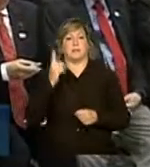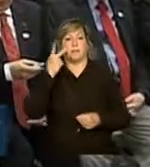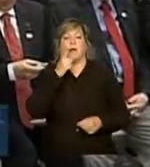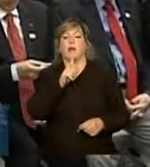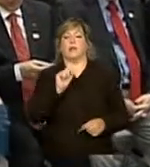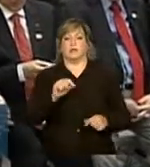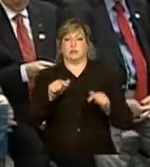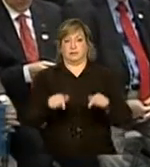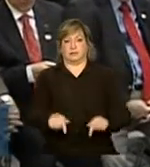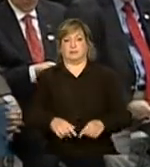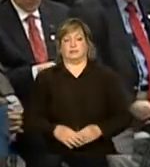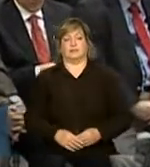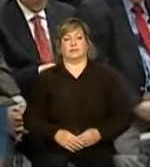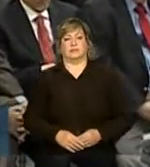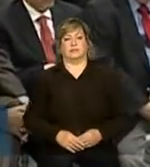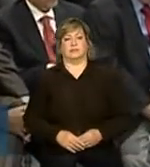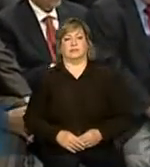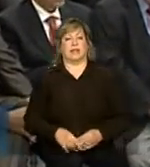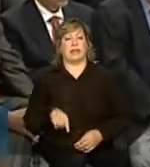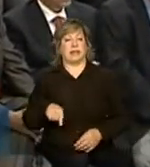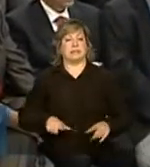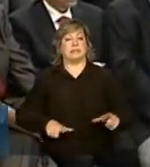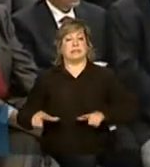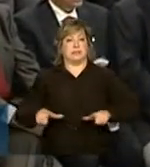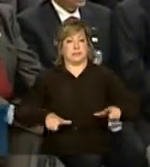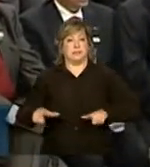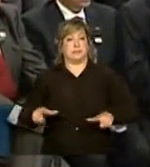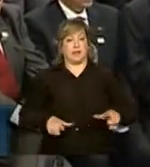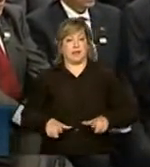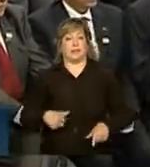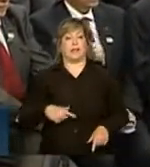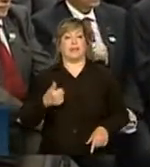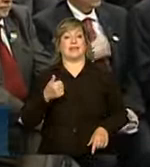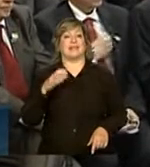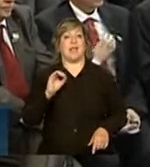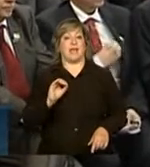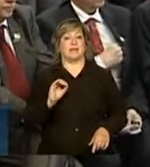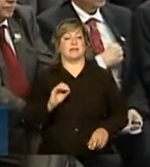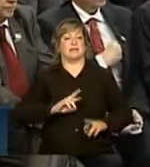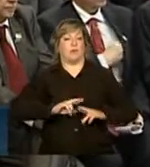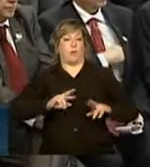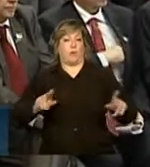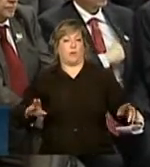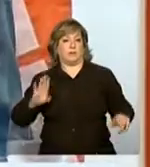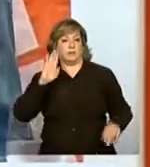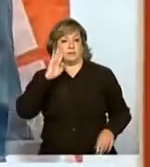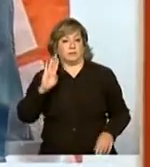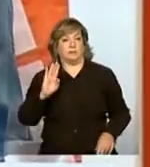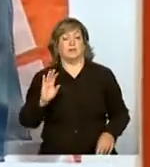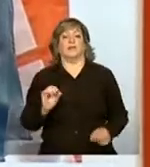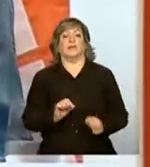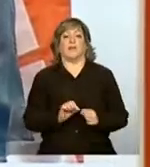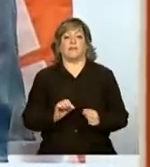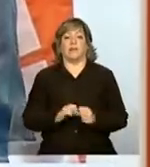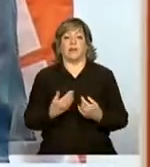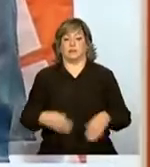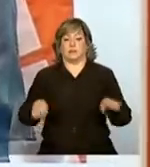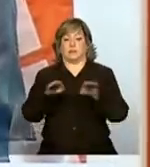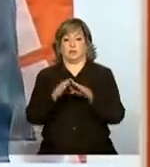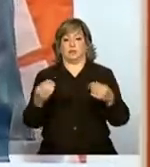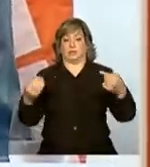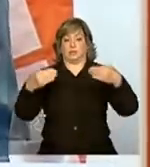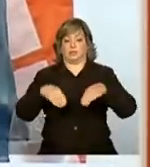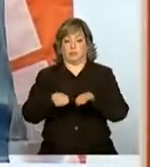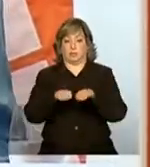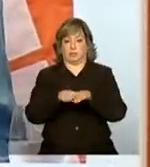lá. Desse trabalho, emergiram 10 fatores-chave que condicionam a competitividade da indústria: